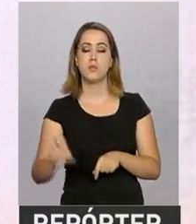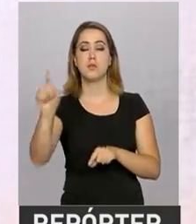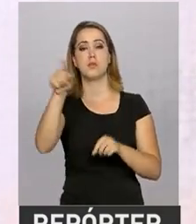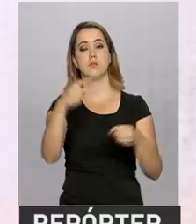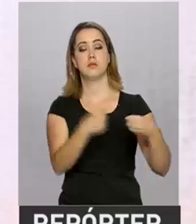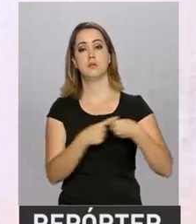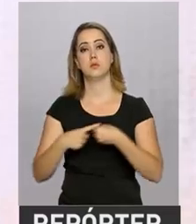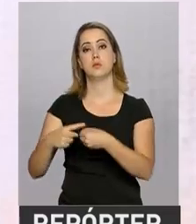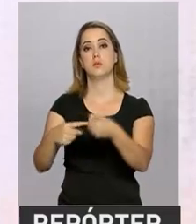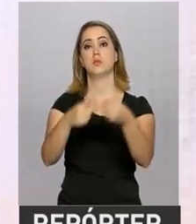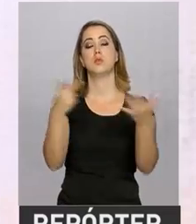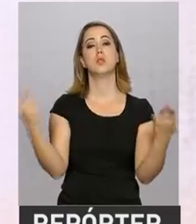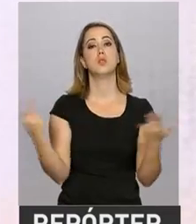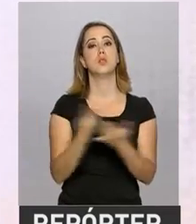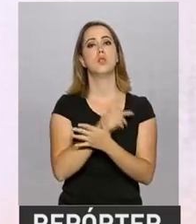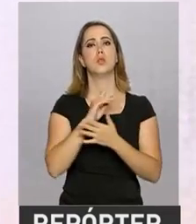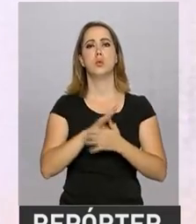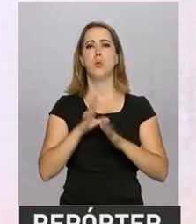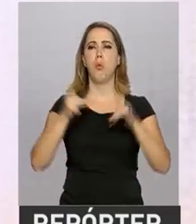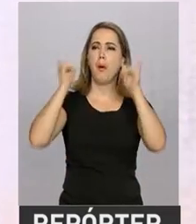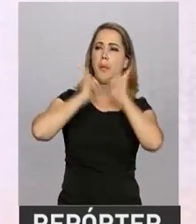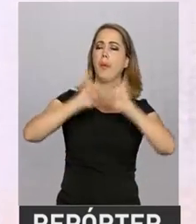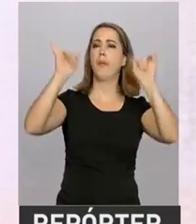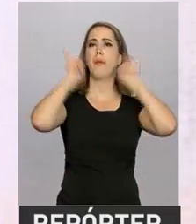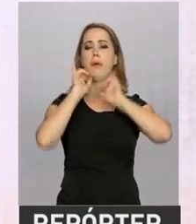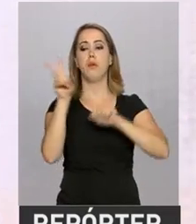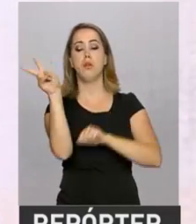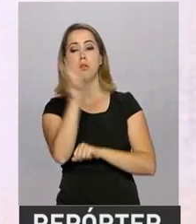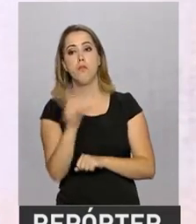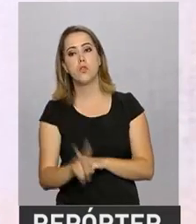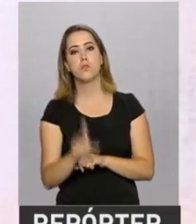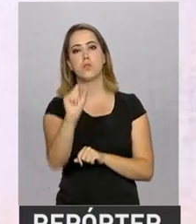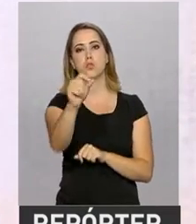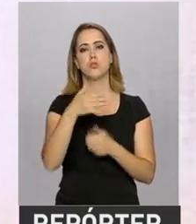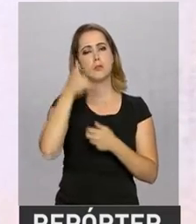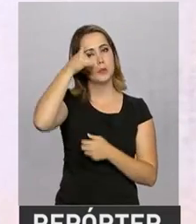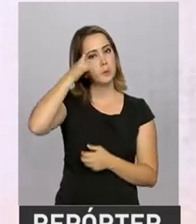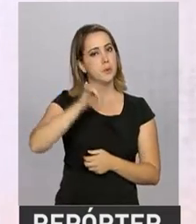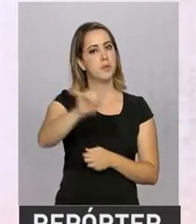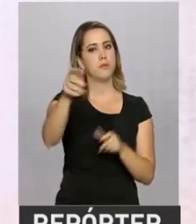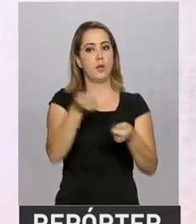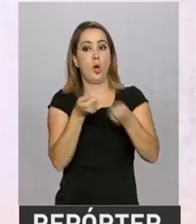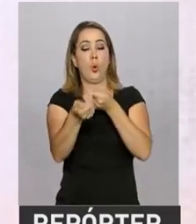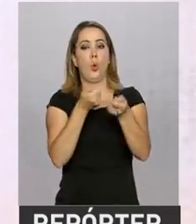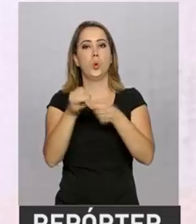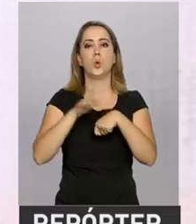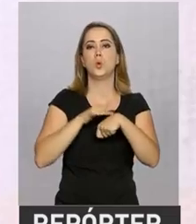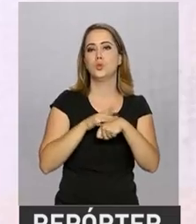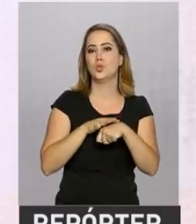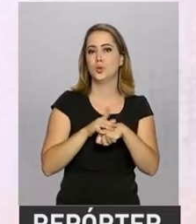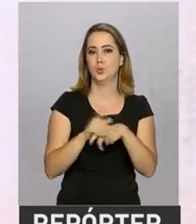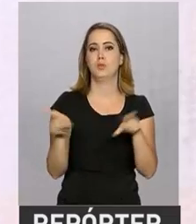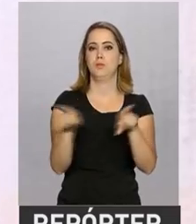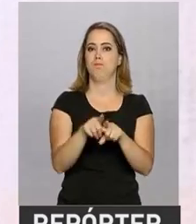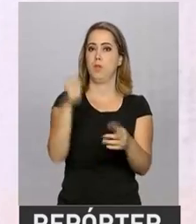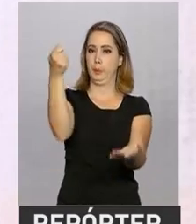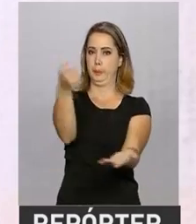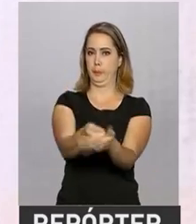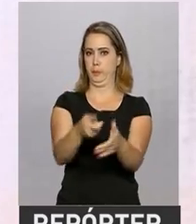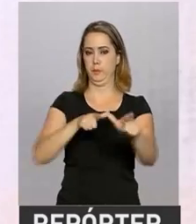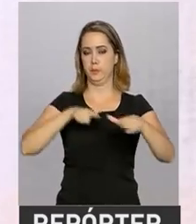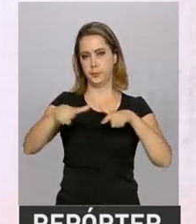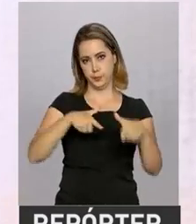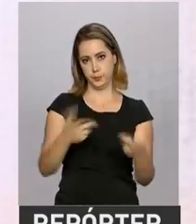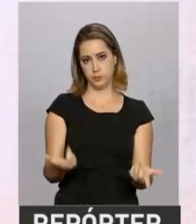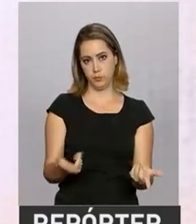municípios para a realização de ações de vigilância a promoção prevenção e controle de doenças e para o custeio dos agentes